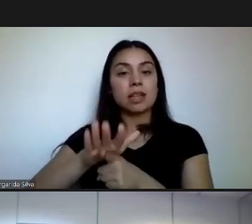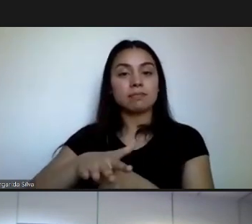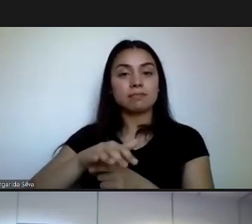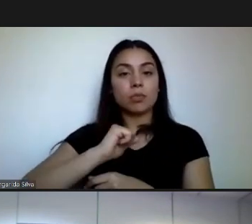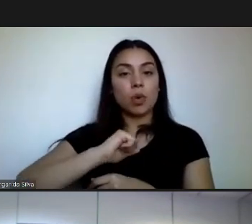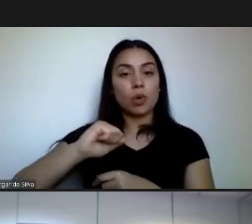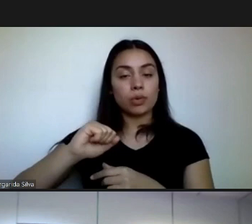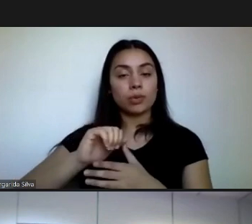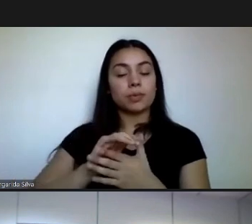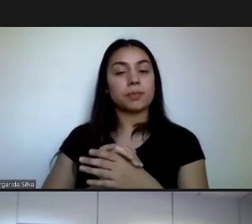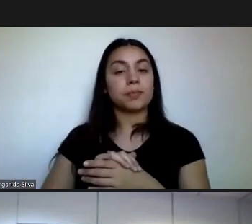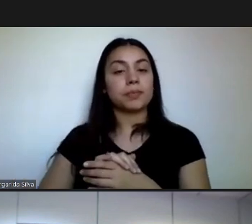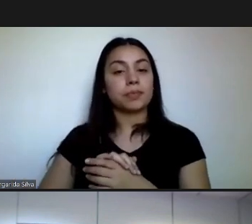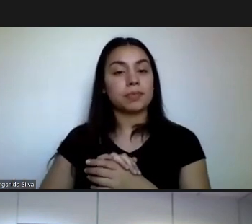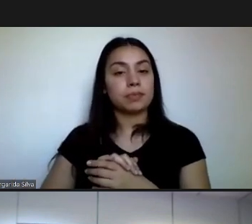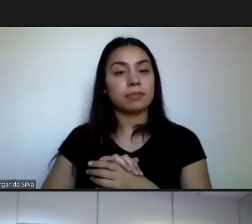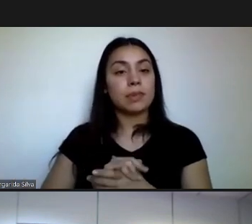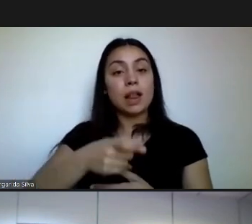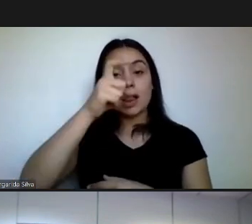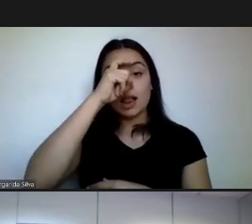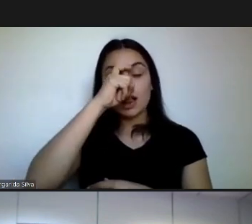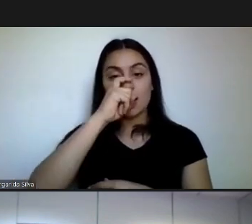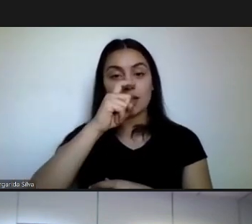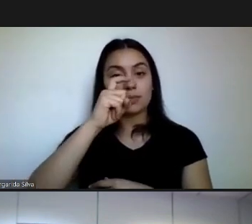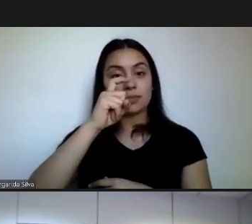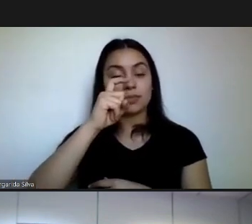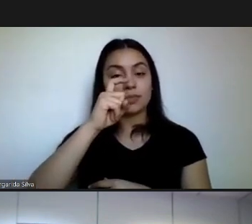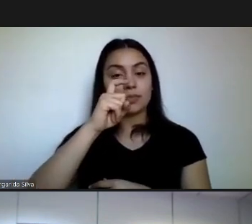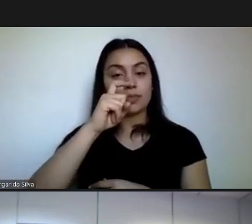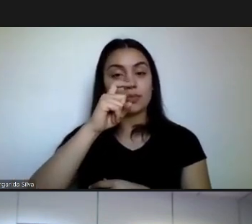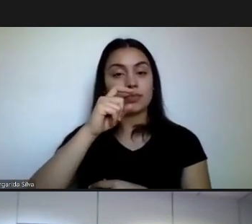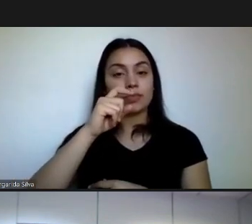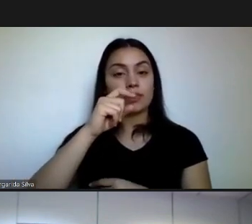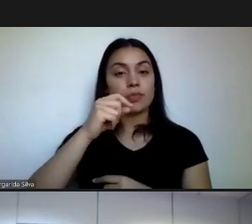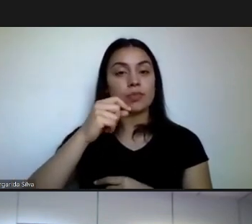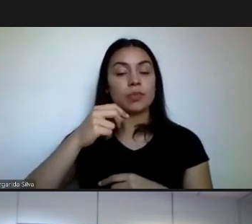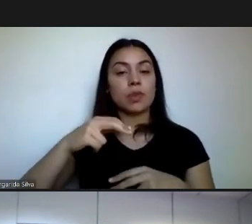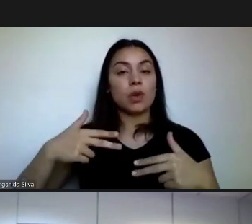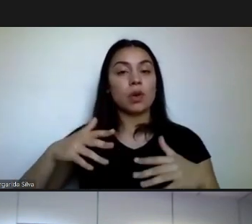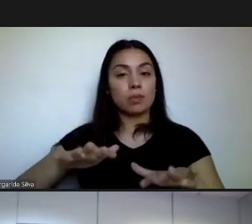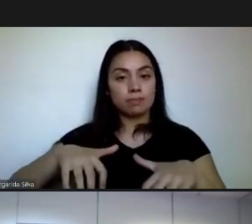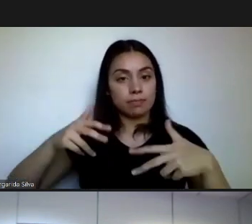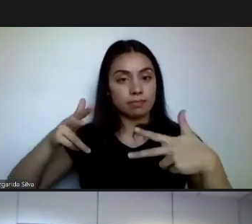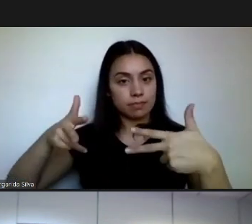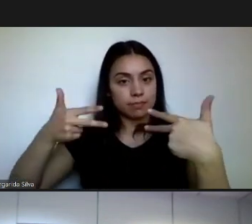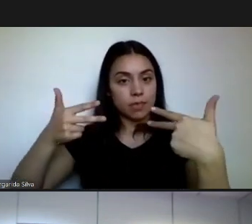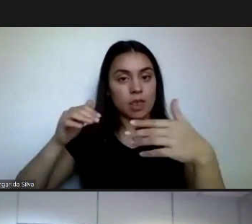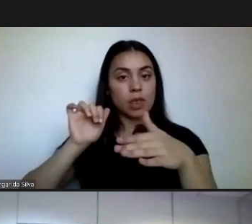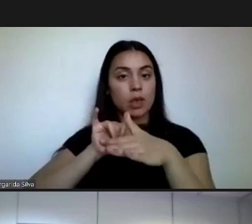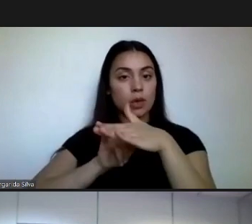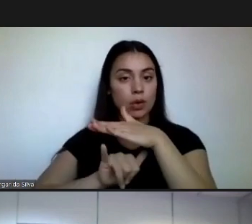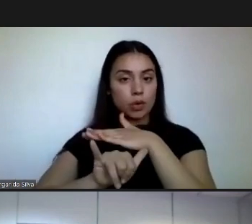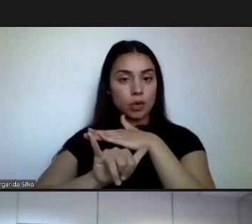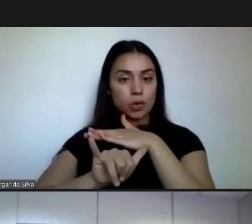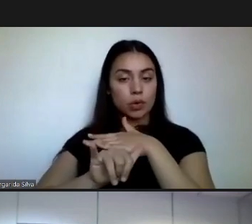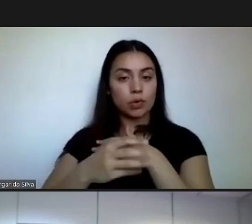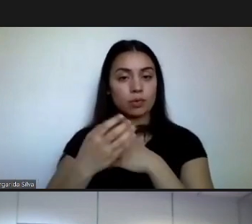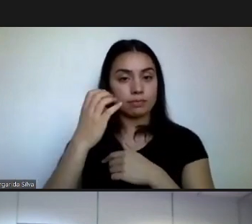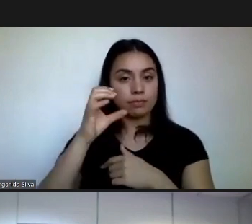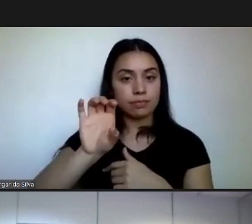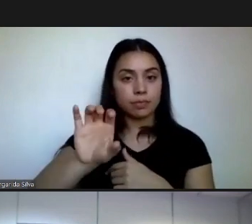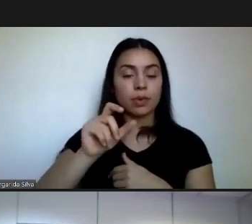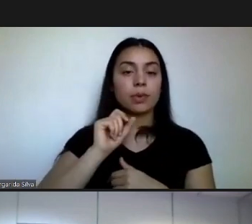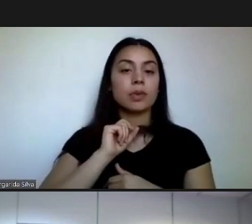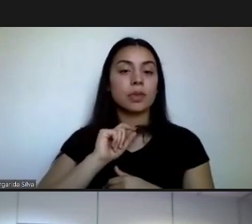Racial. Recordamos que a gravação desta sessão ficará disponível no canal do YouTube do INA. Vamos partilhar de